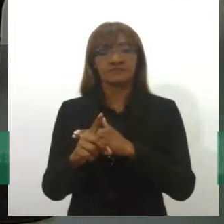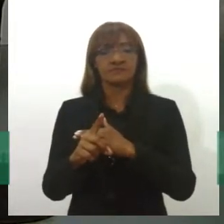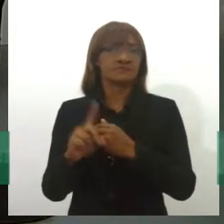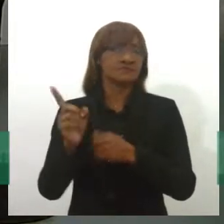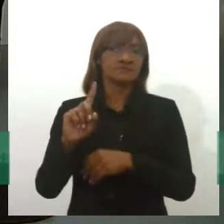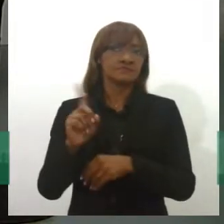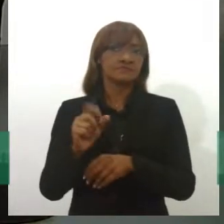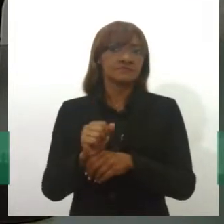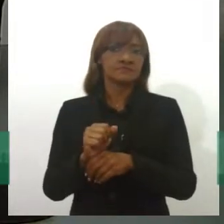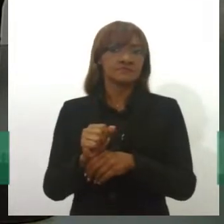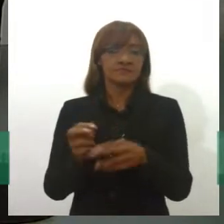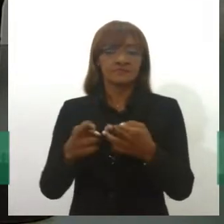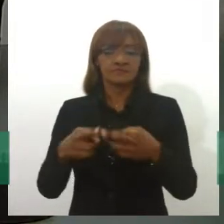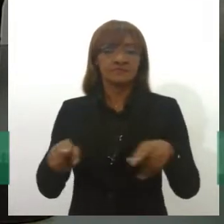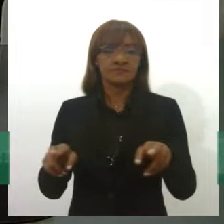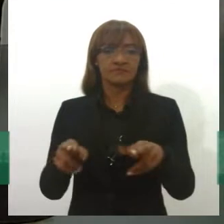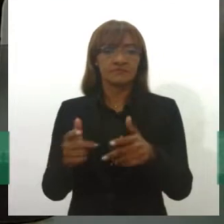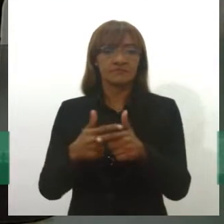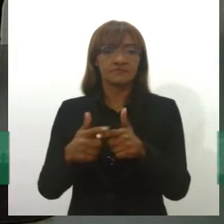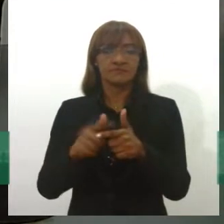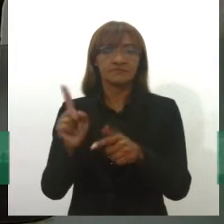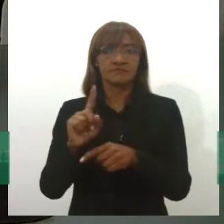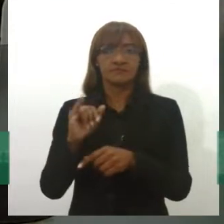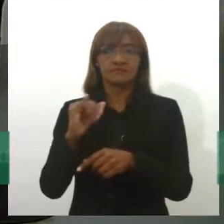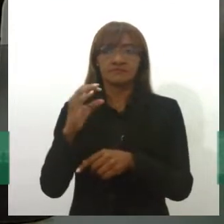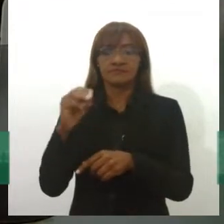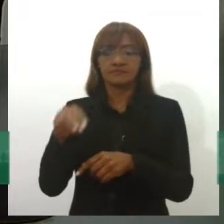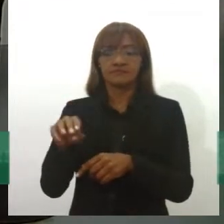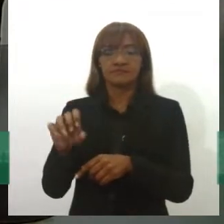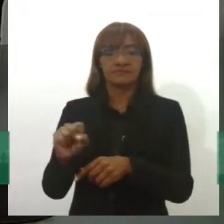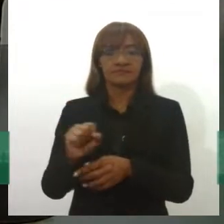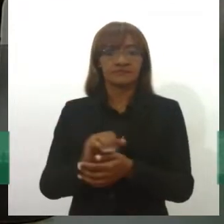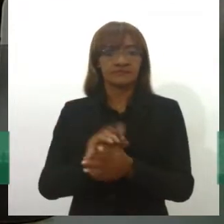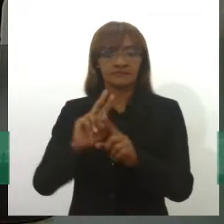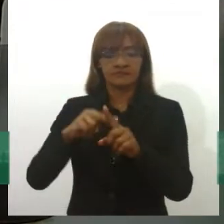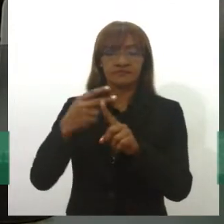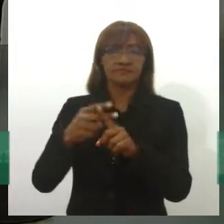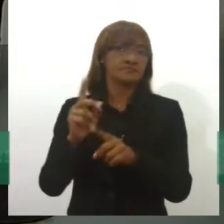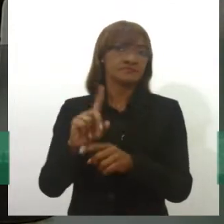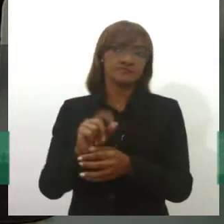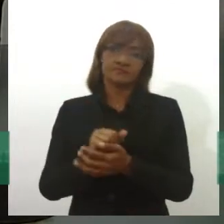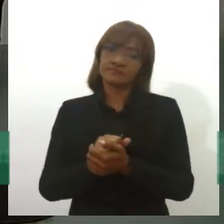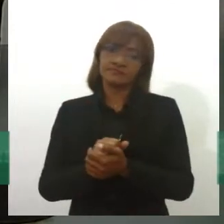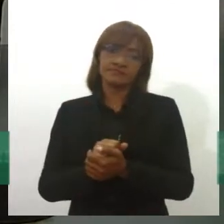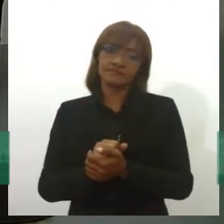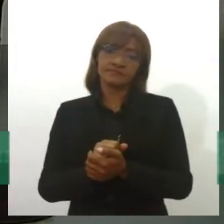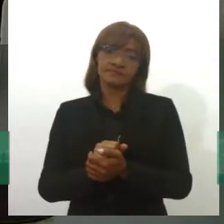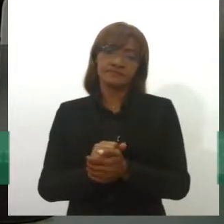ICMS que está aumentando os preços dos combustíveis. Então,